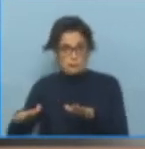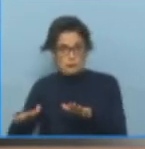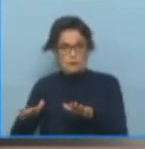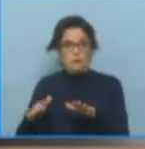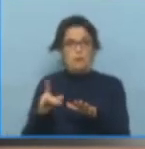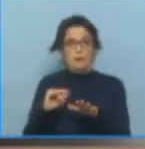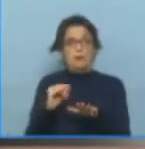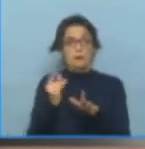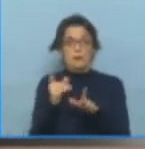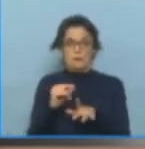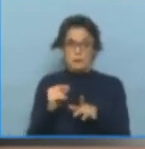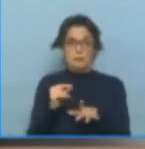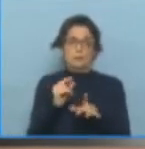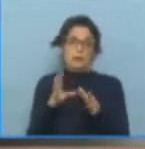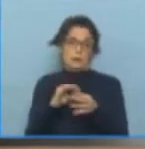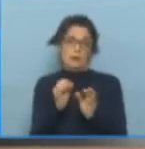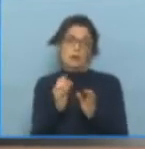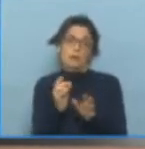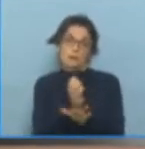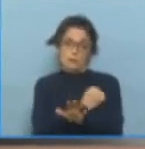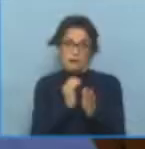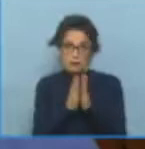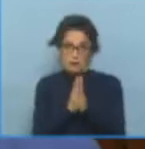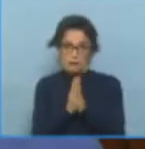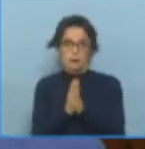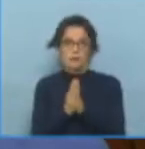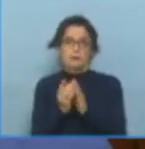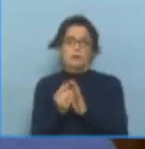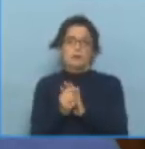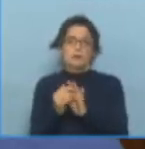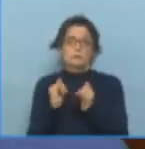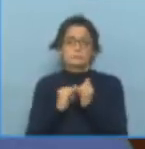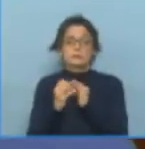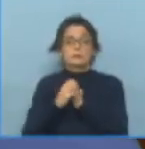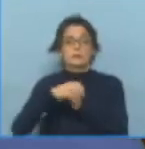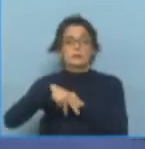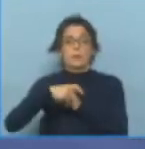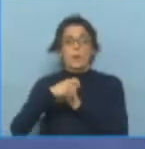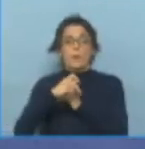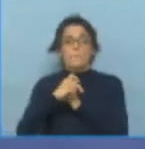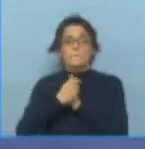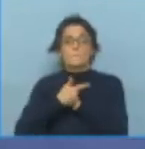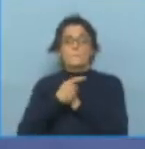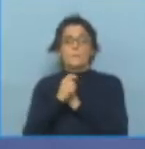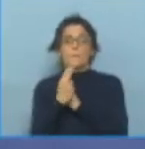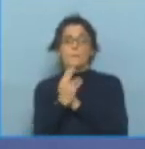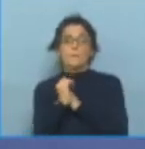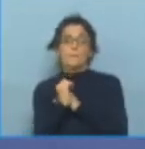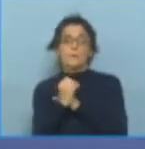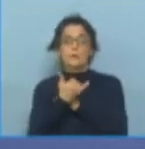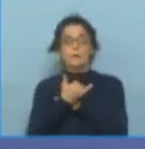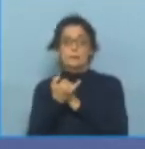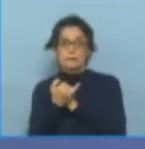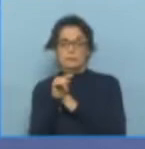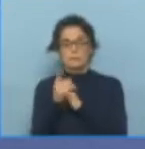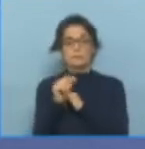ao voluntariado pastoral, que o grande representante é Mateus 25, que ajuda nas capelanias. Depois, mas